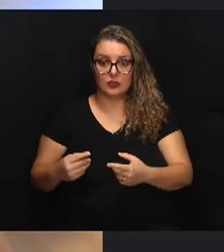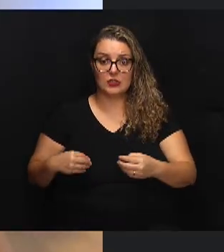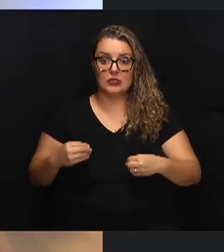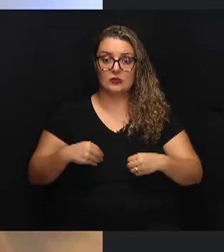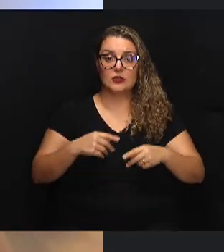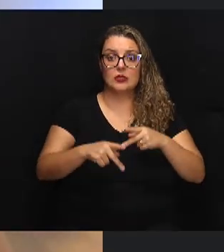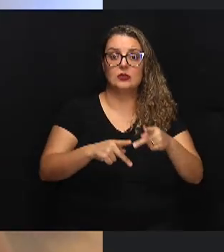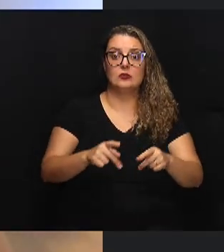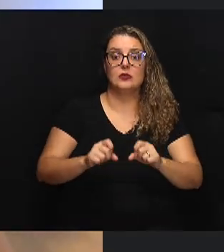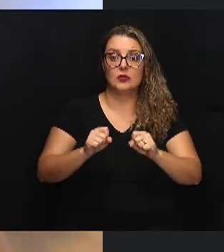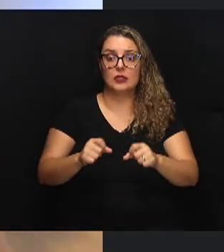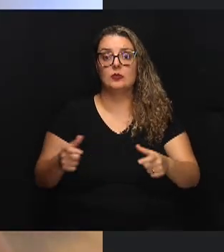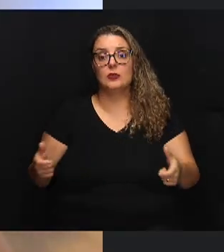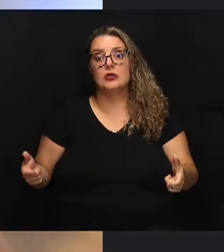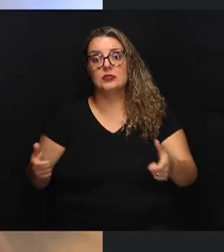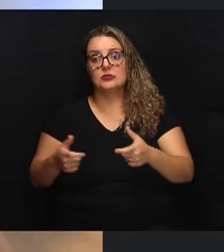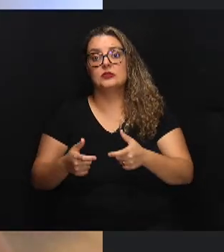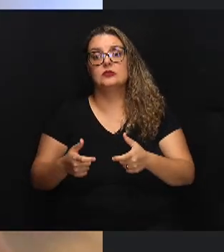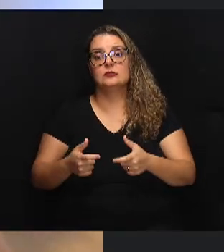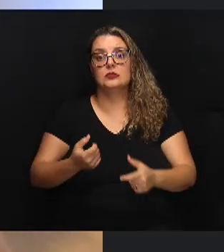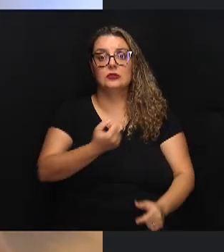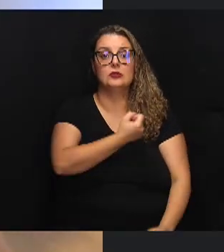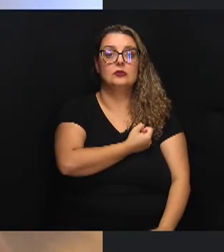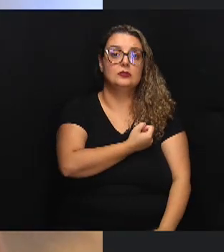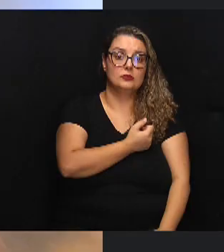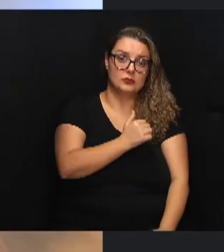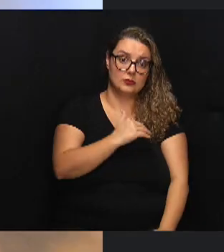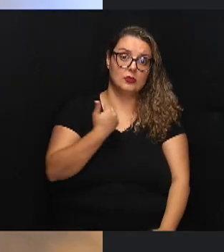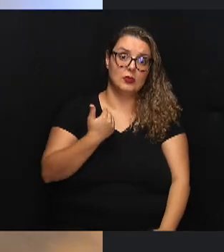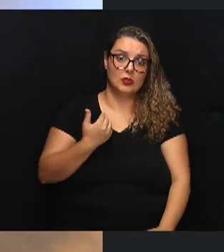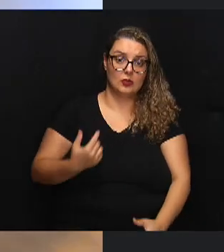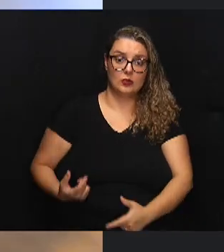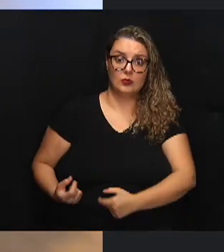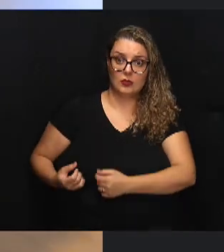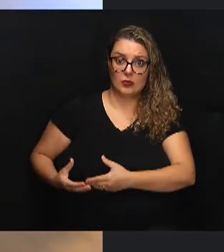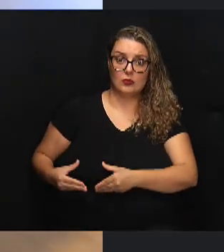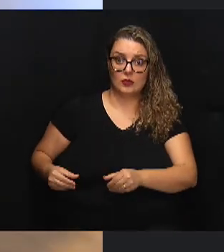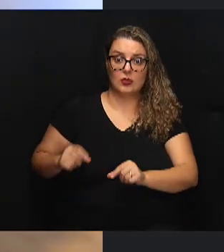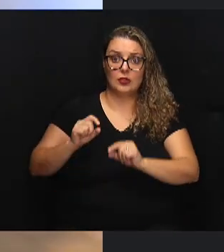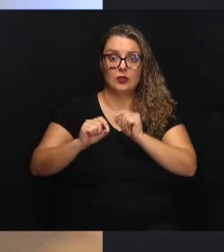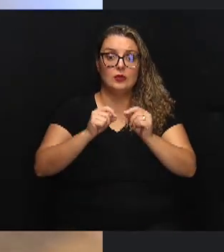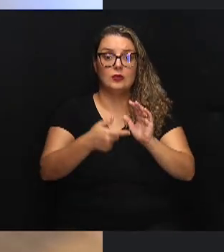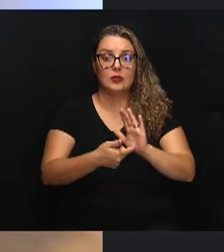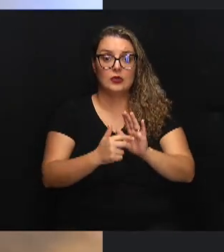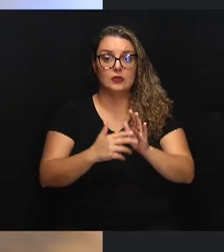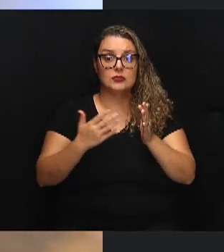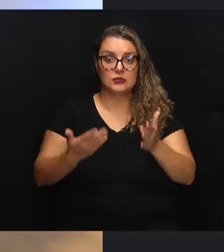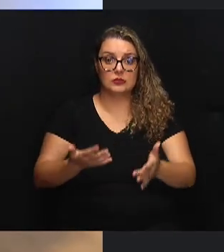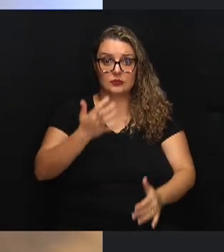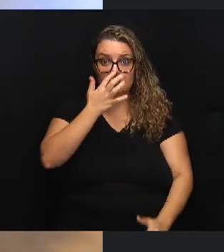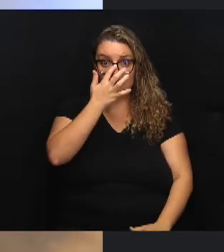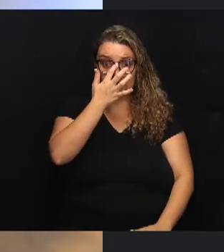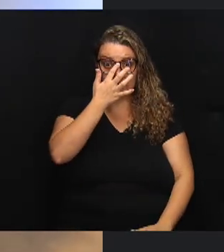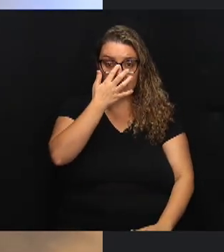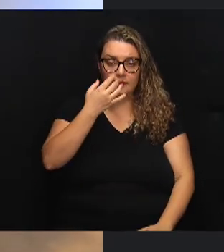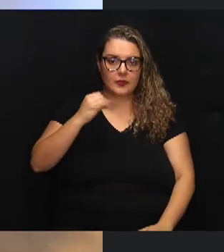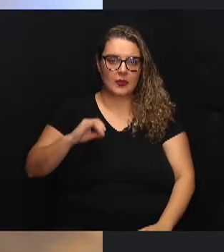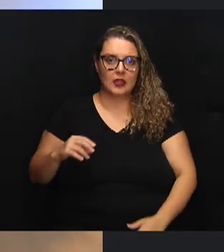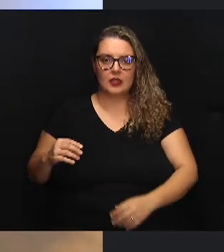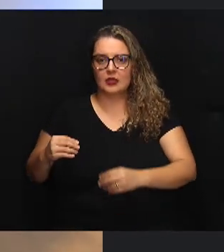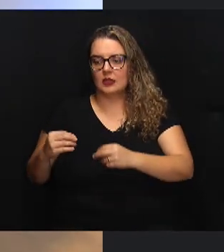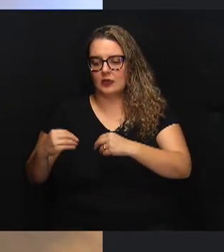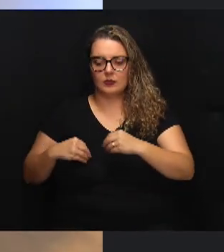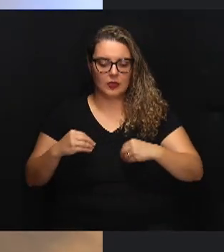que possa diminuir a mortalidade dos pacientes com câncer de pâncreas. Então, o que que isso significa? Que se a gente sair fazendo